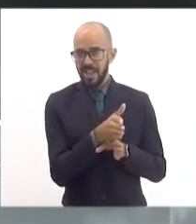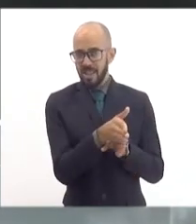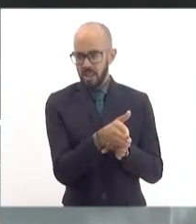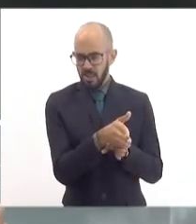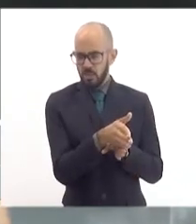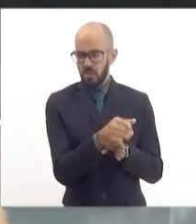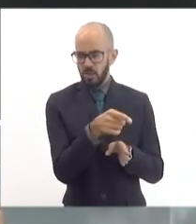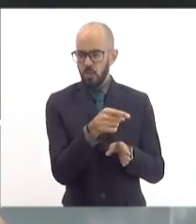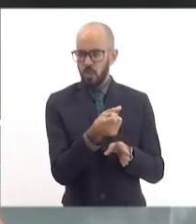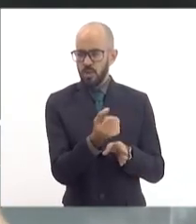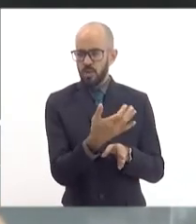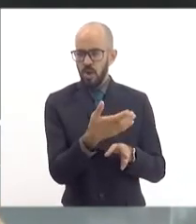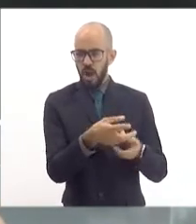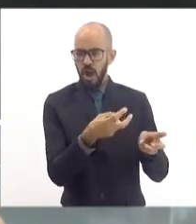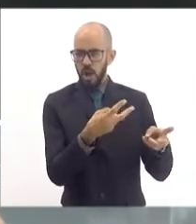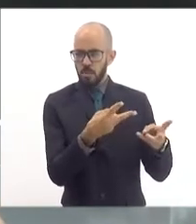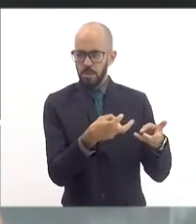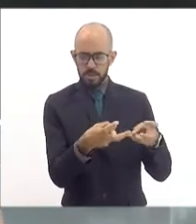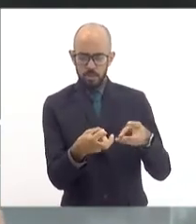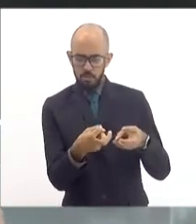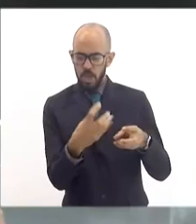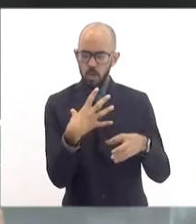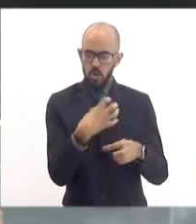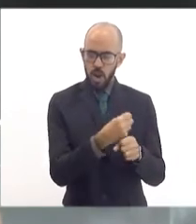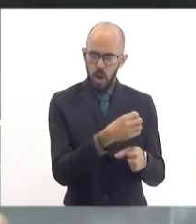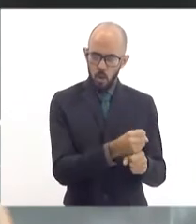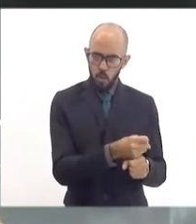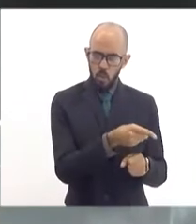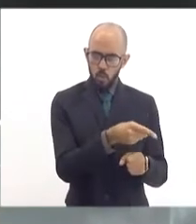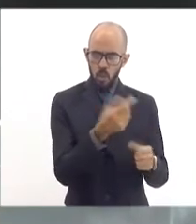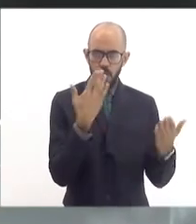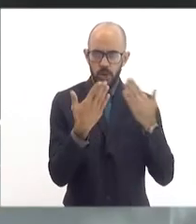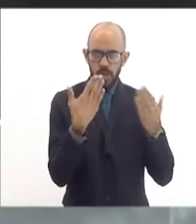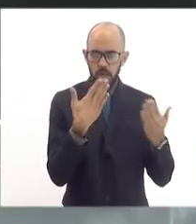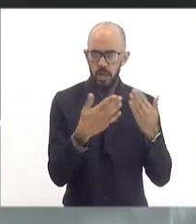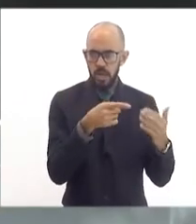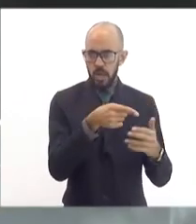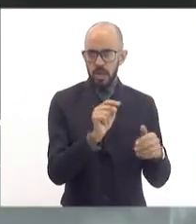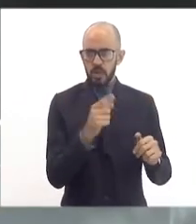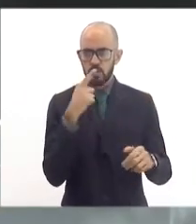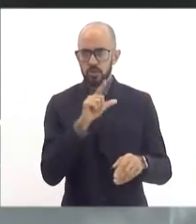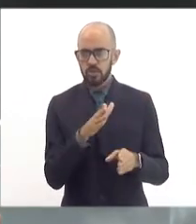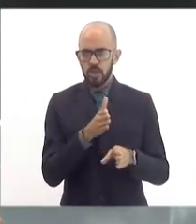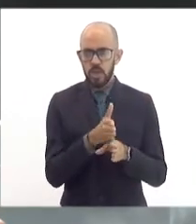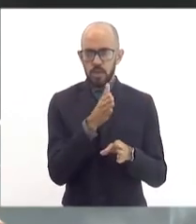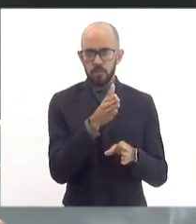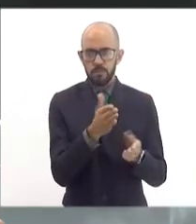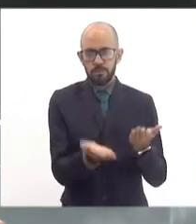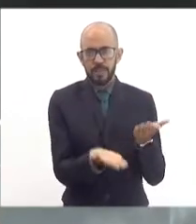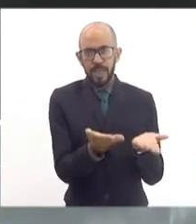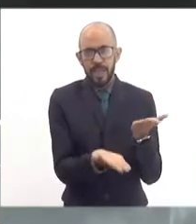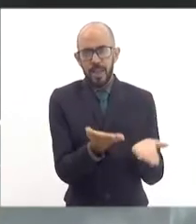eu analisei o cálculo atuarial, ele se equilibrava em